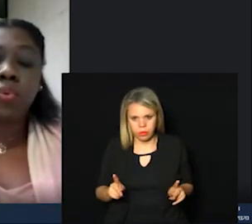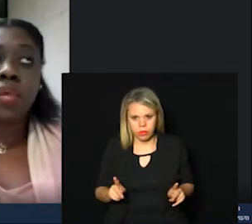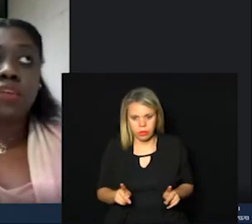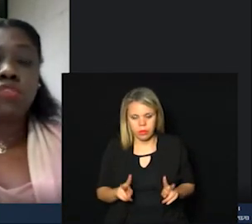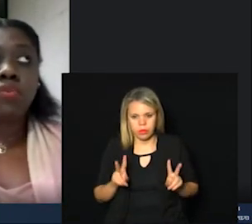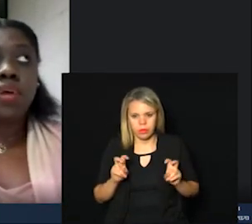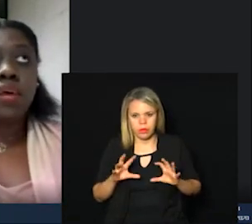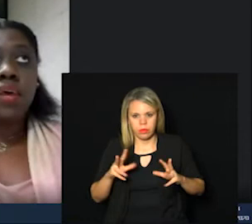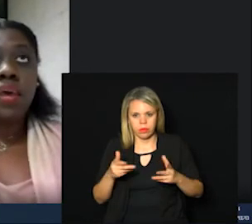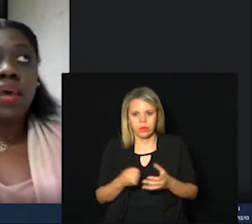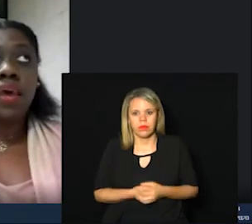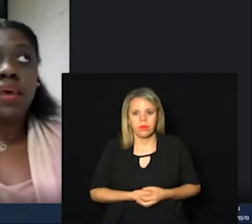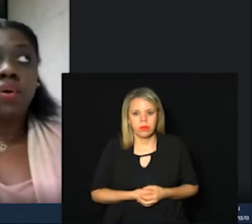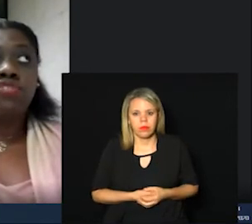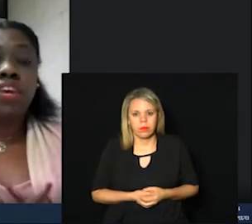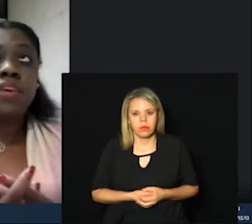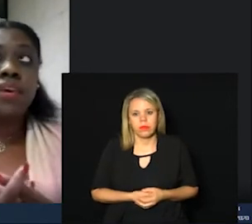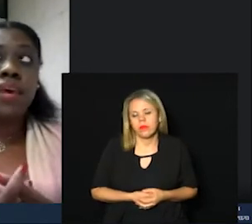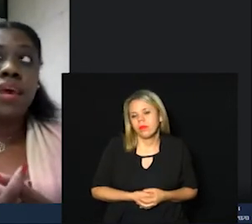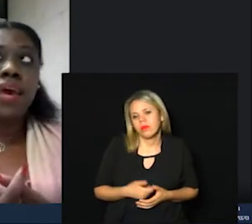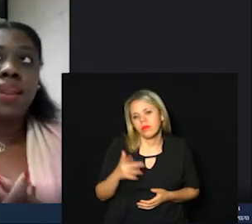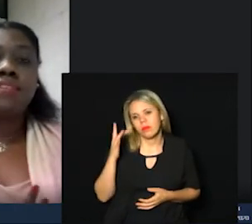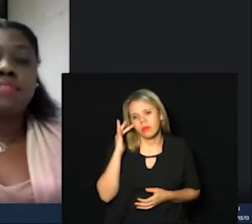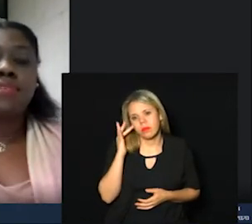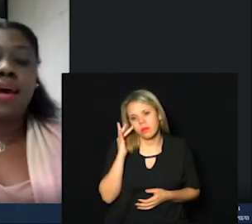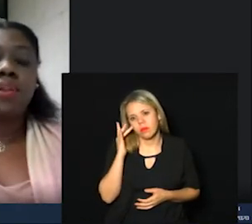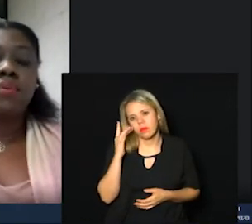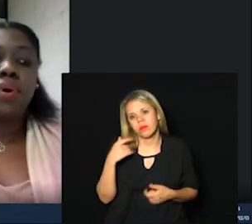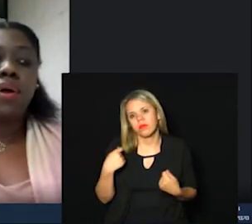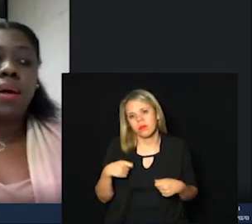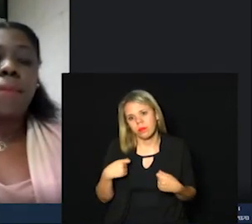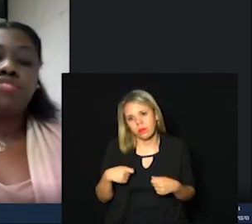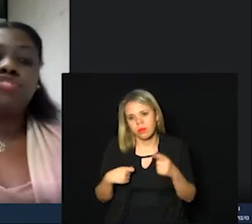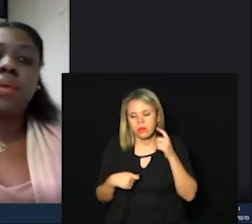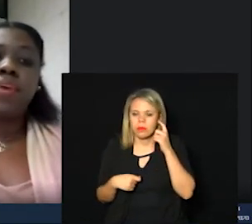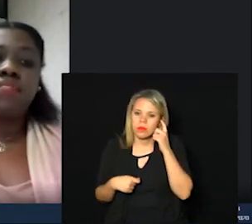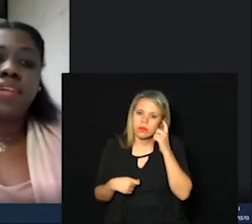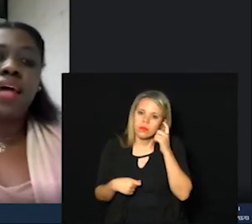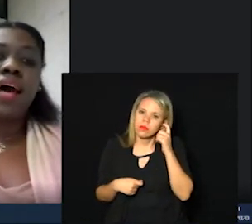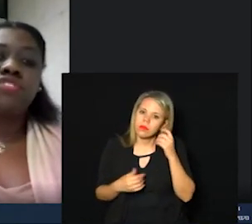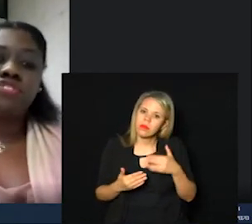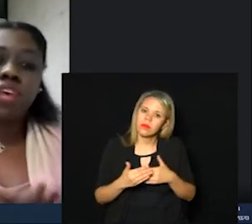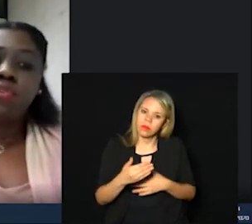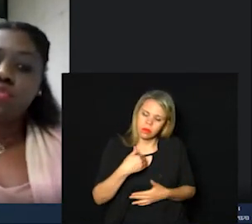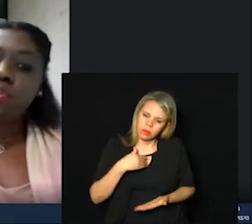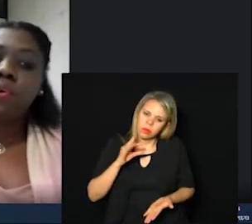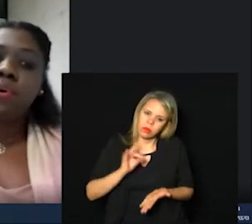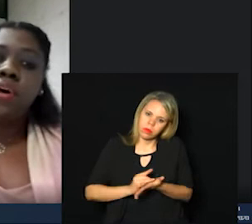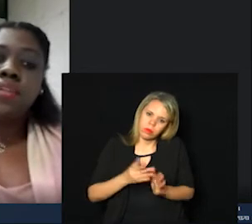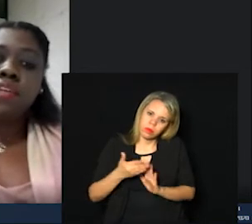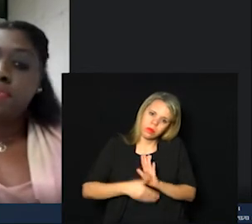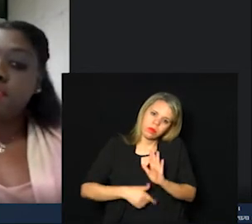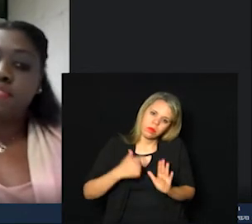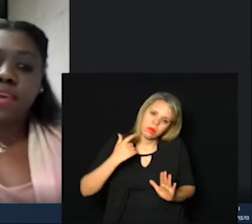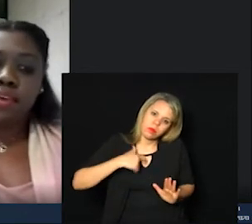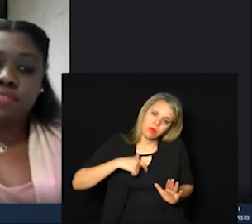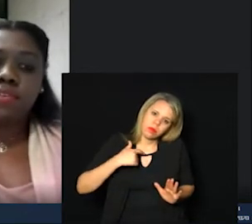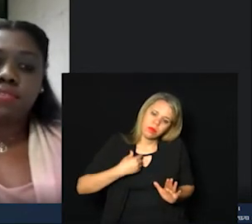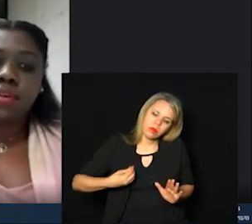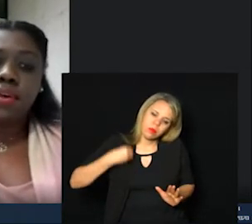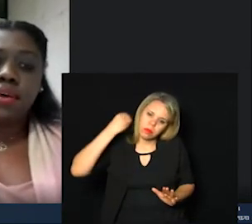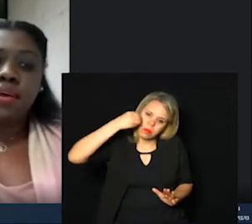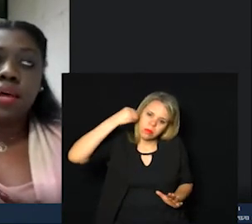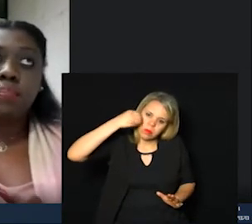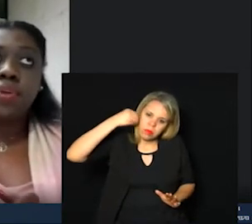tudo isso, eu achei que era necessário partir da minha verdade, de quem eu sou, das minhas